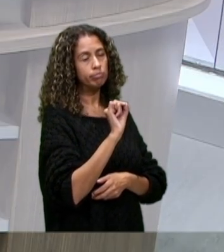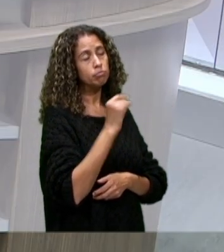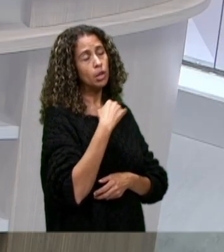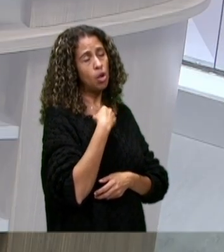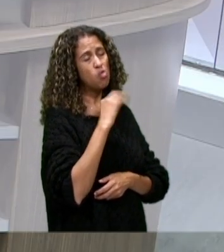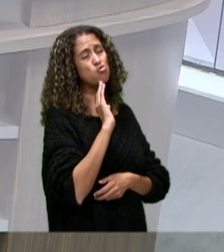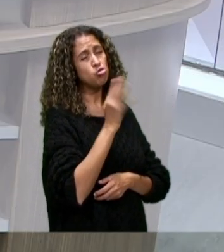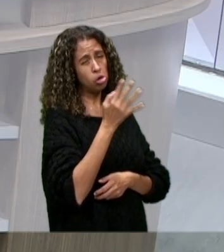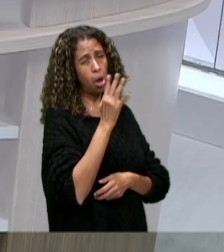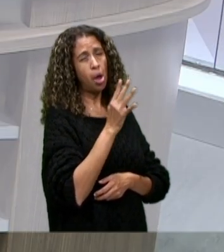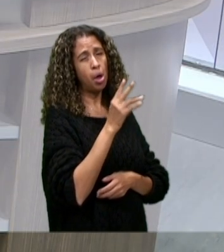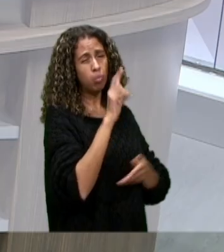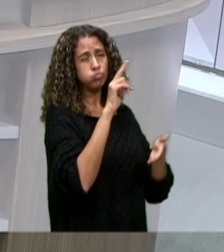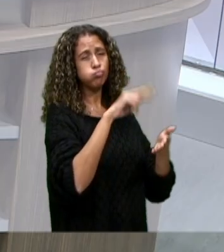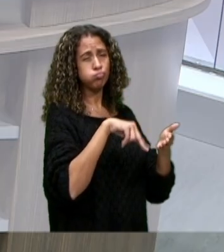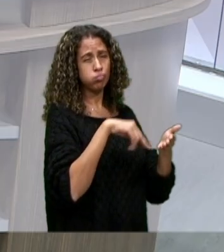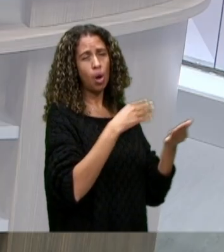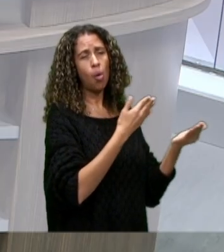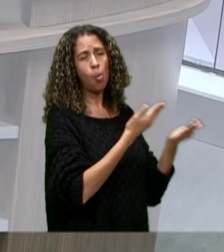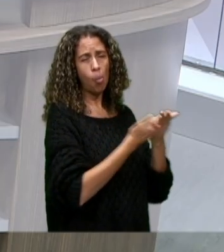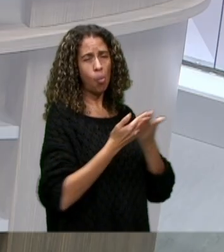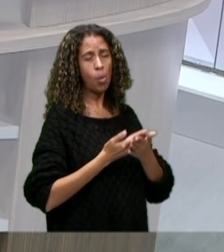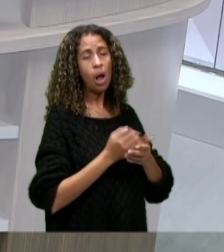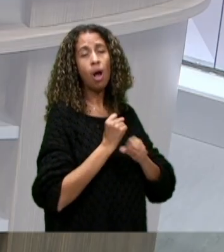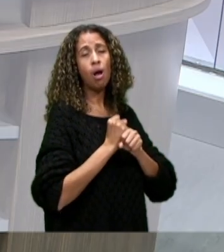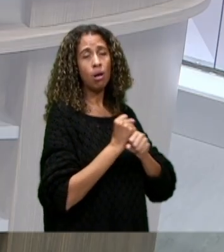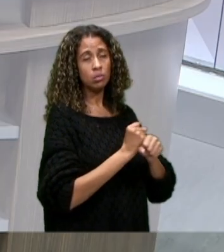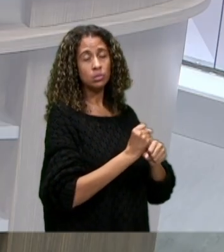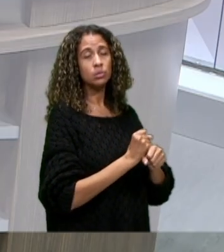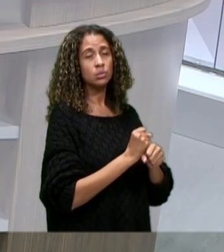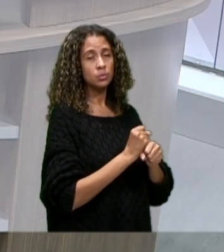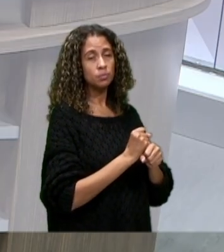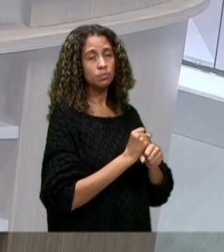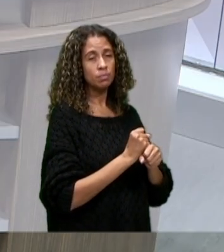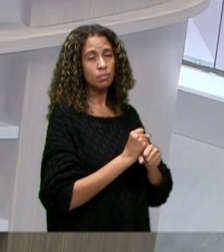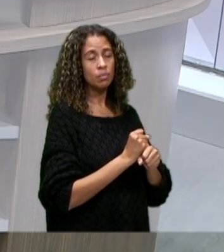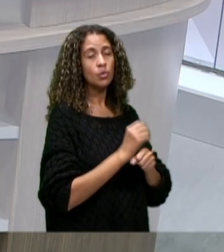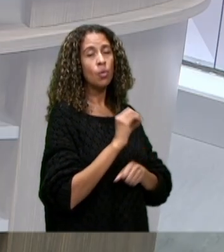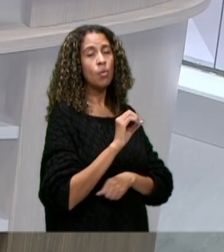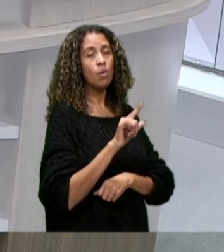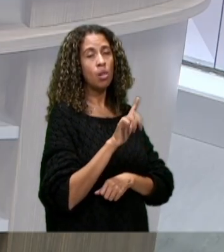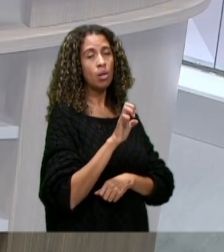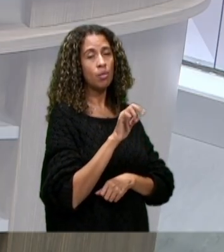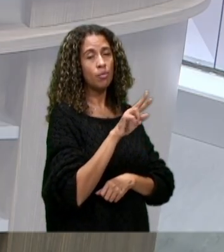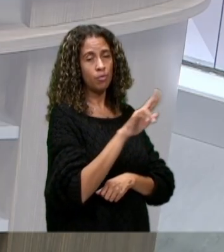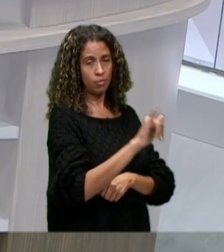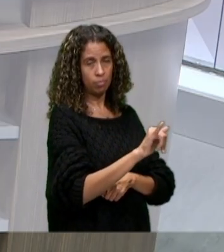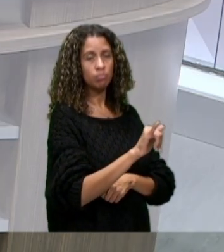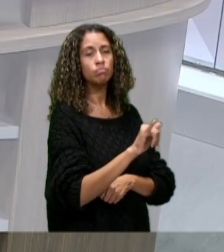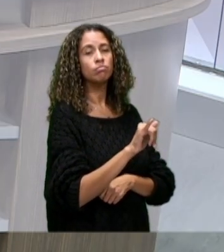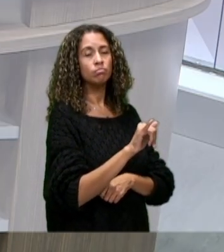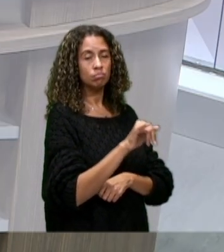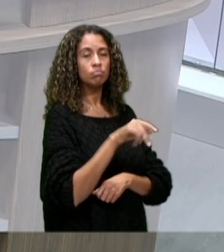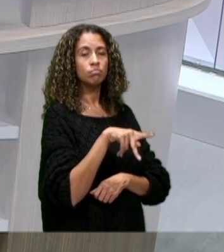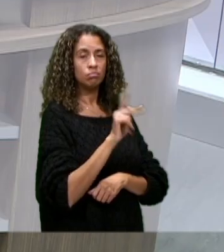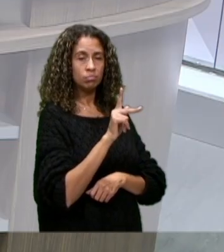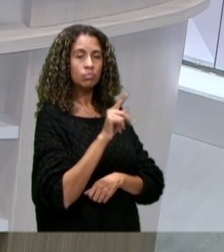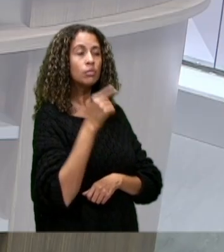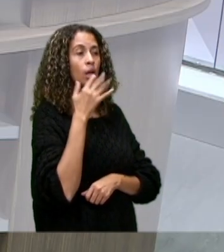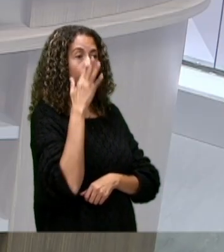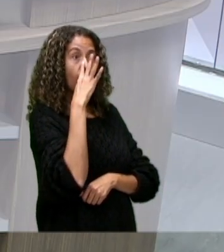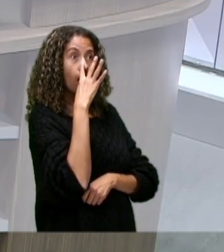muito, há muitos anos, o Paul Levy, em que ele era maravilhado